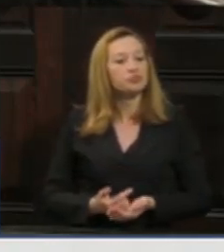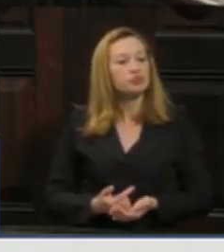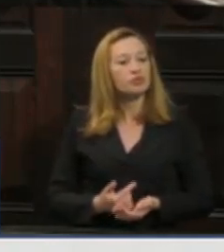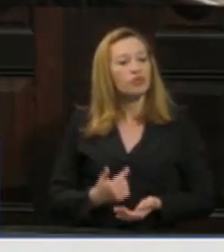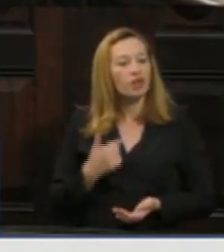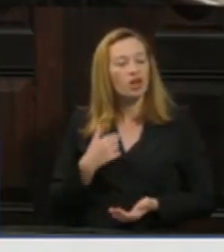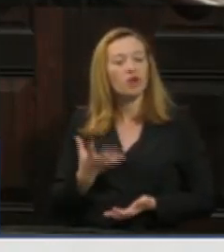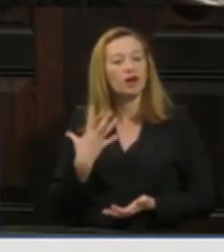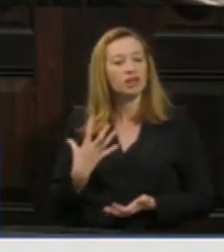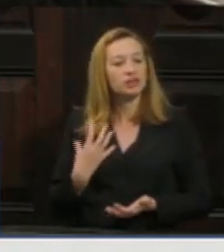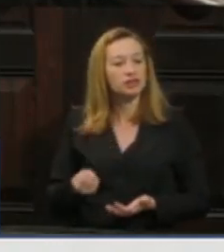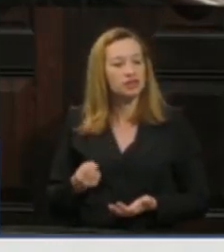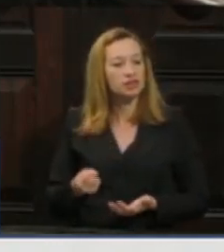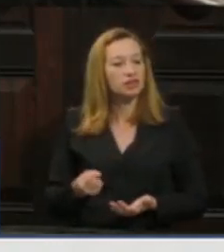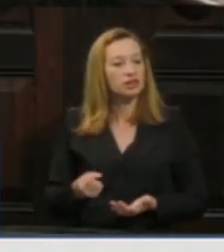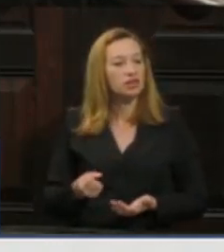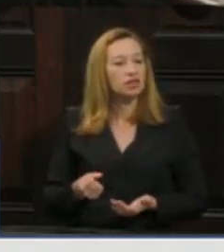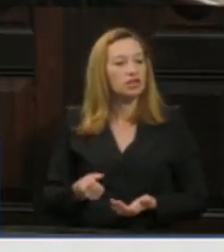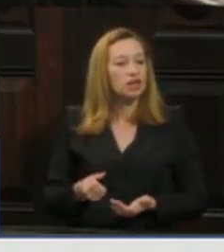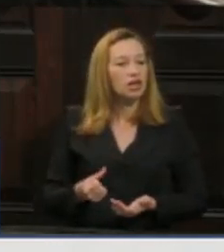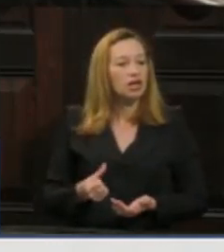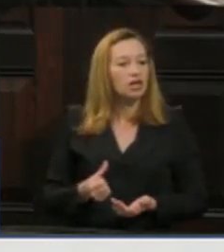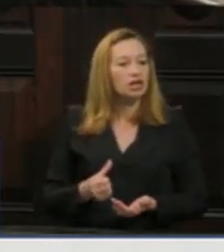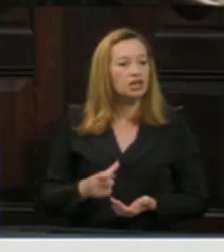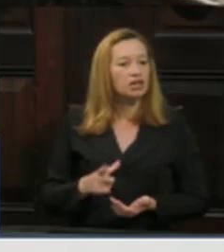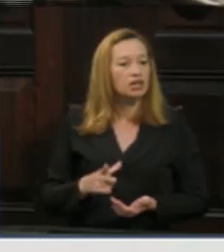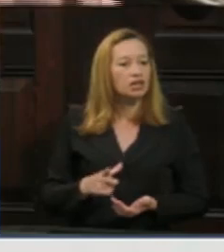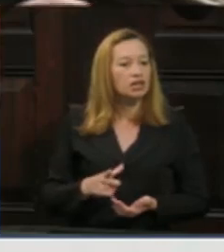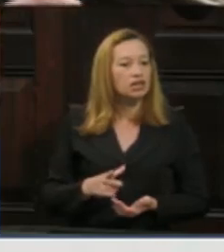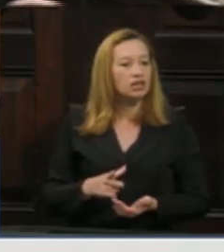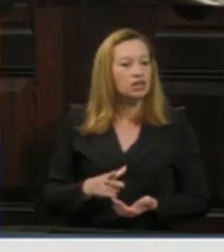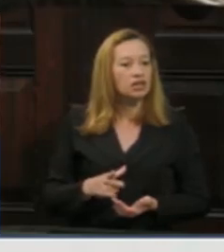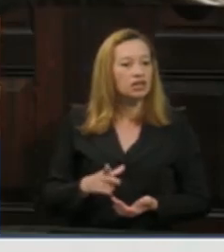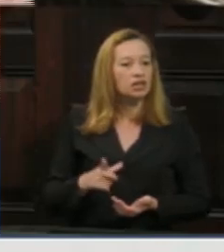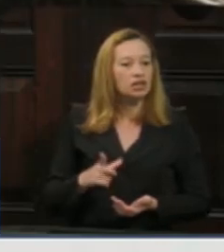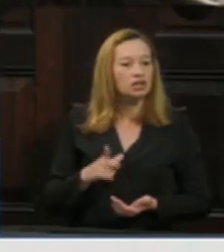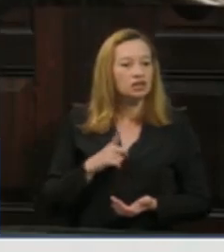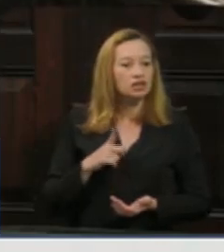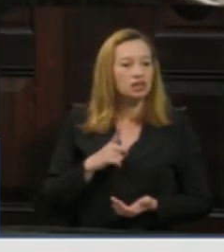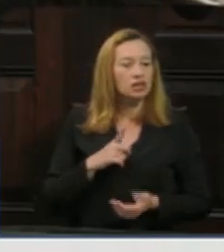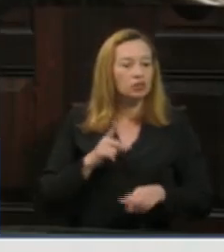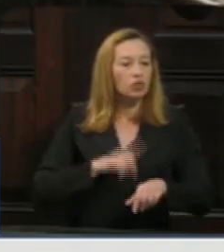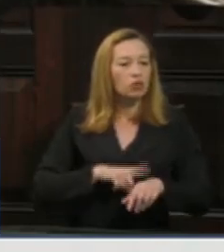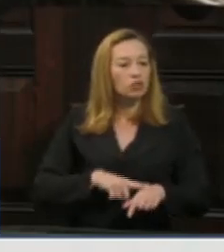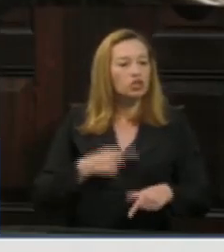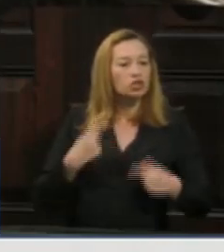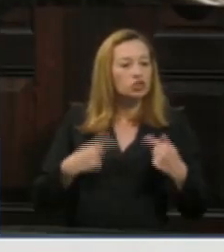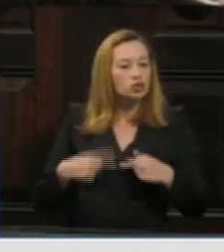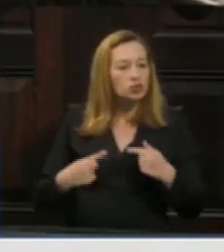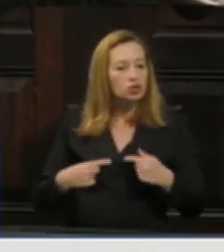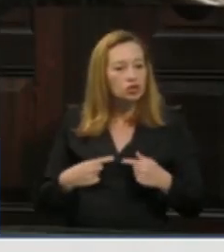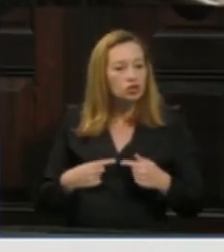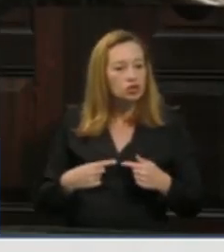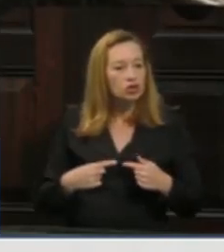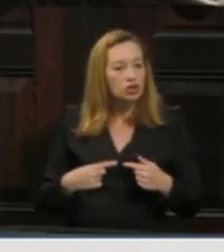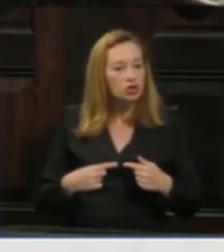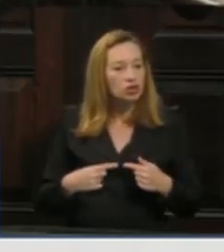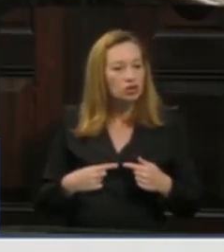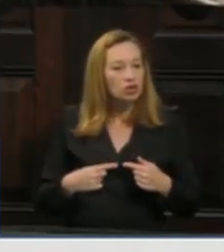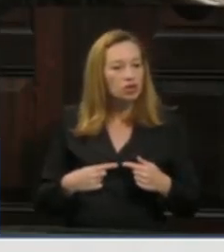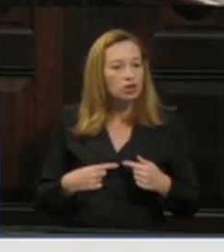do município de Itaguaí, apresenta a ideia da criação de um banco de ideias legislativas. E o projeto é